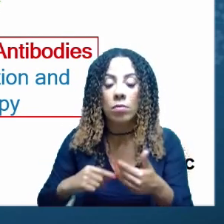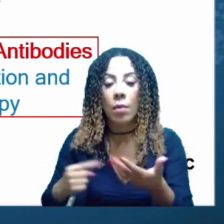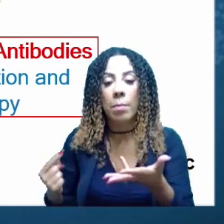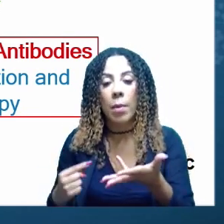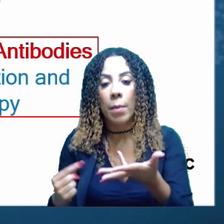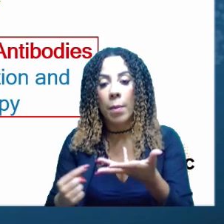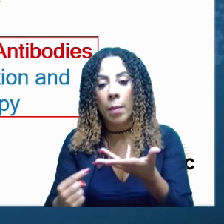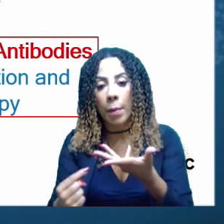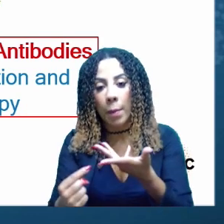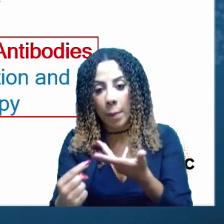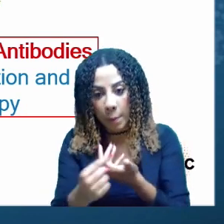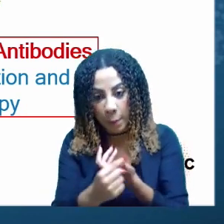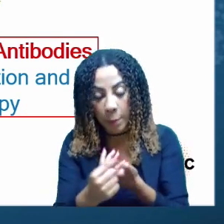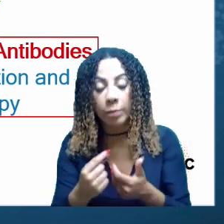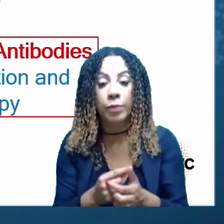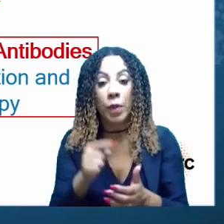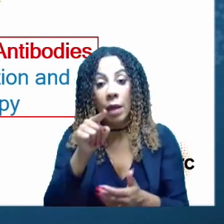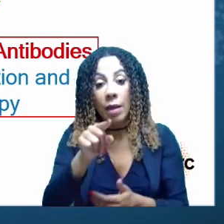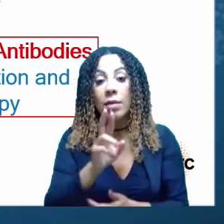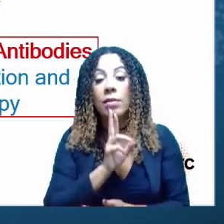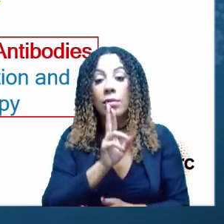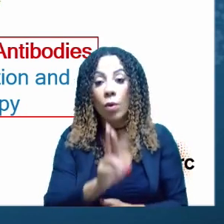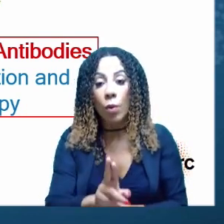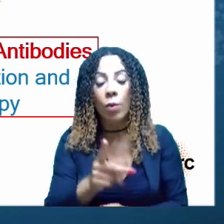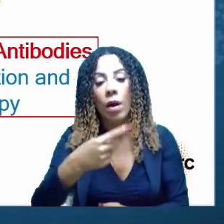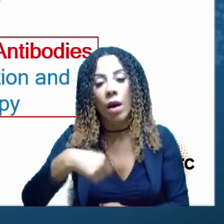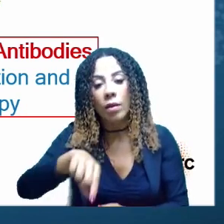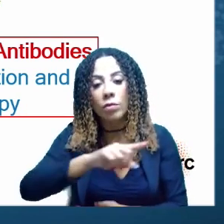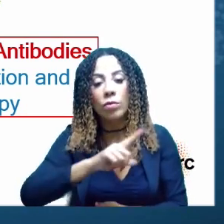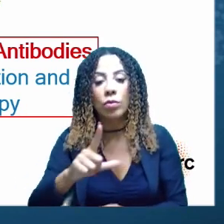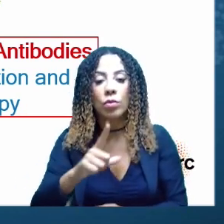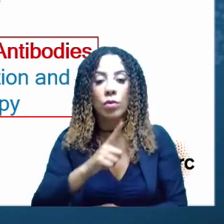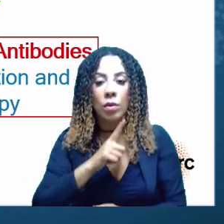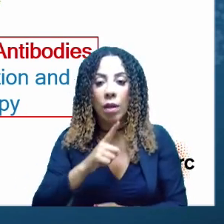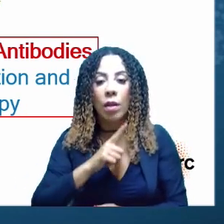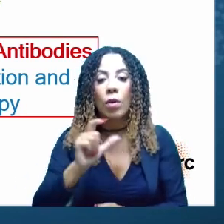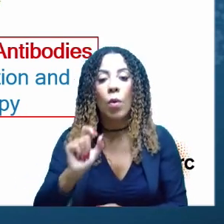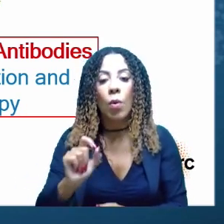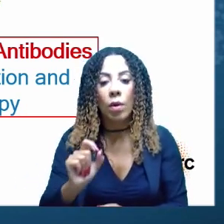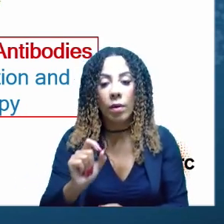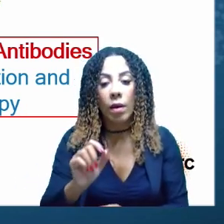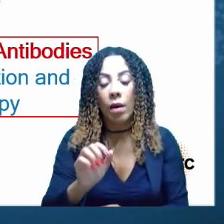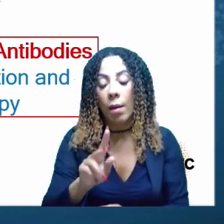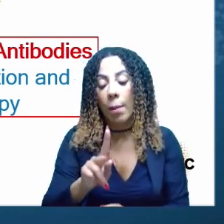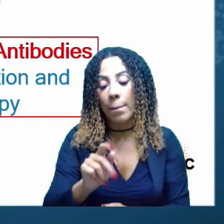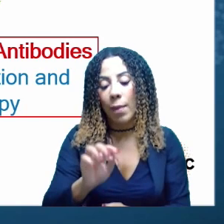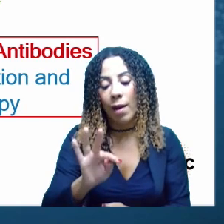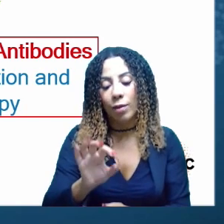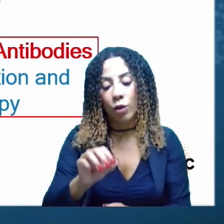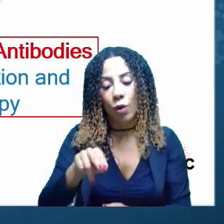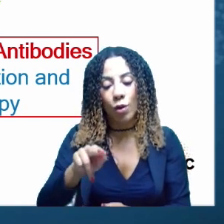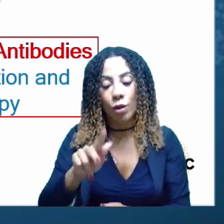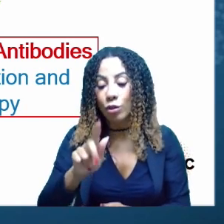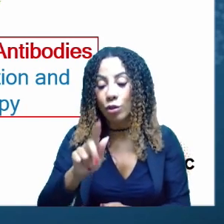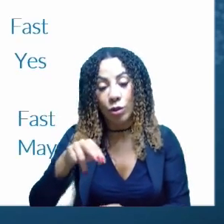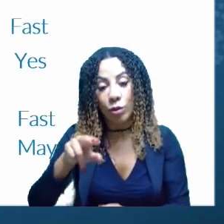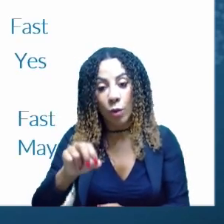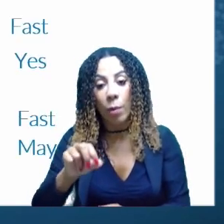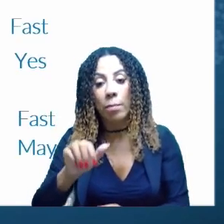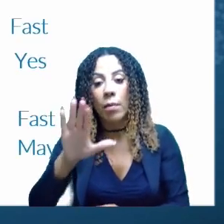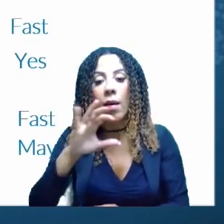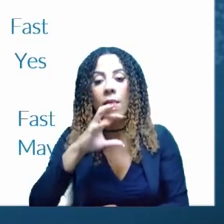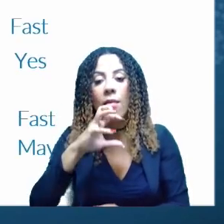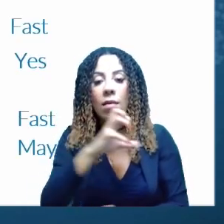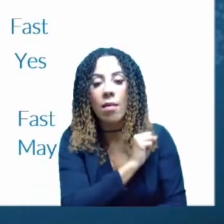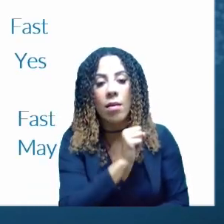basicamente uma abordagem para o patógeno e acelera o desenvolvimento de vacina através